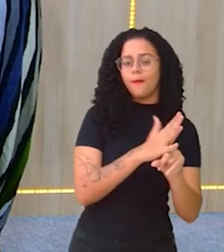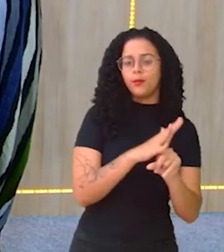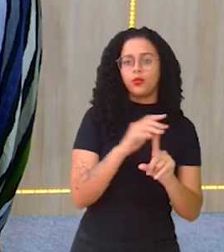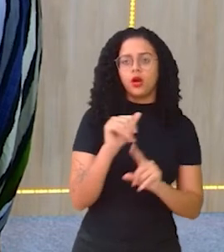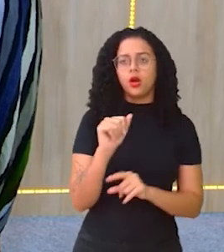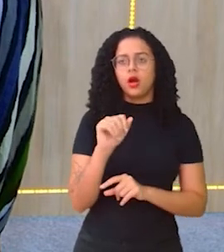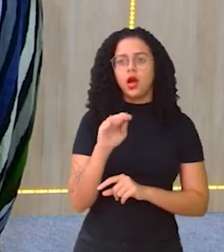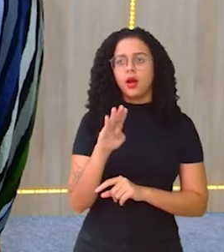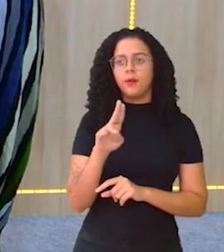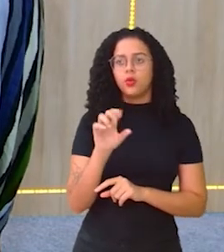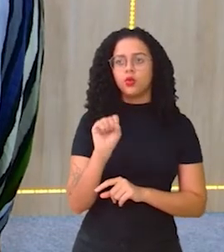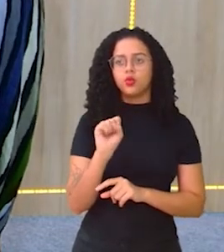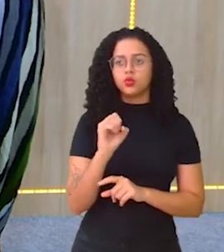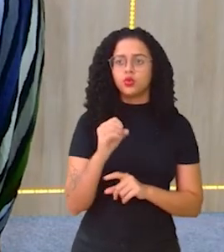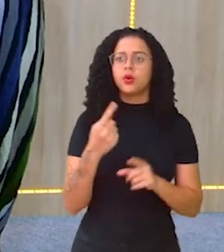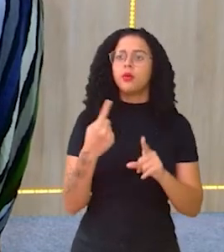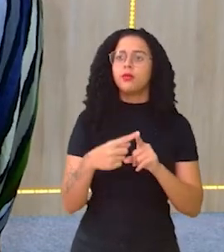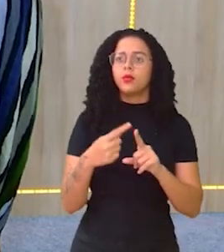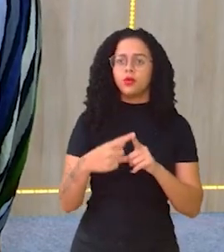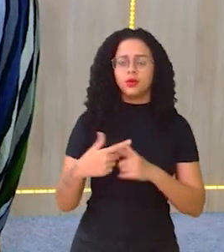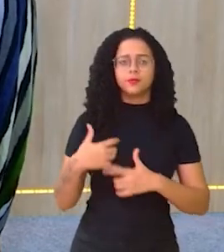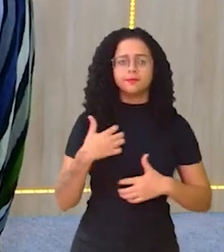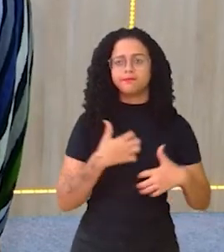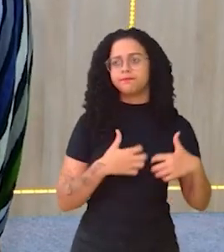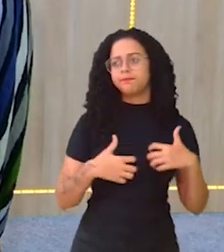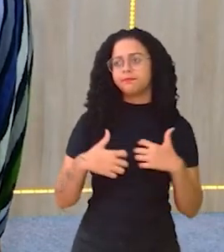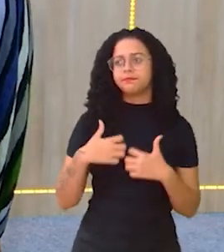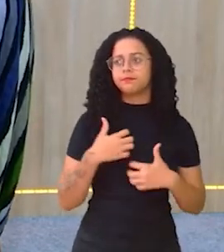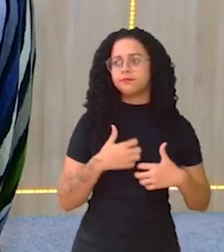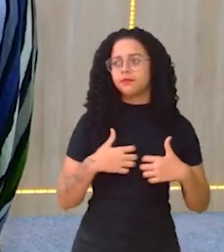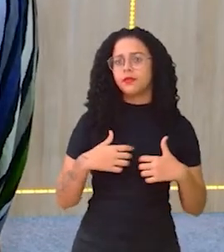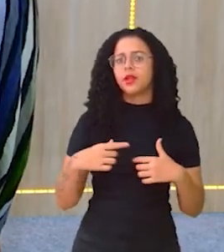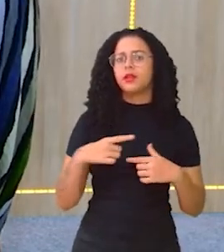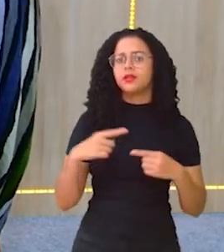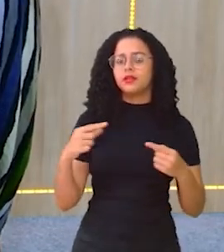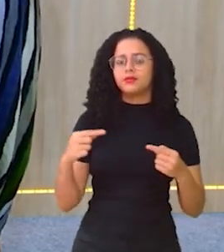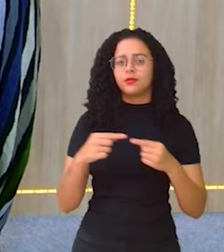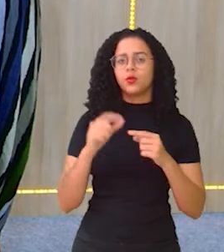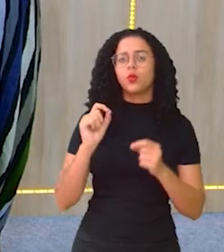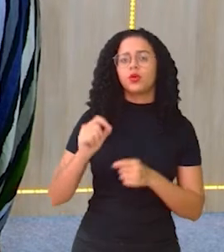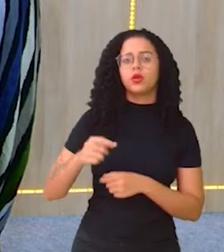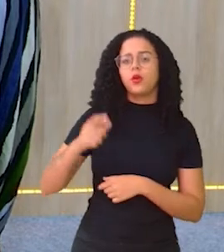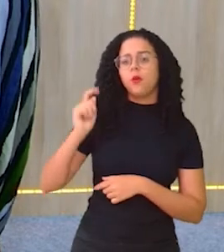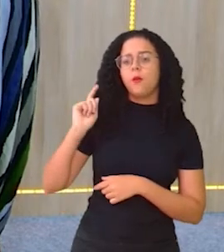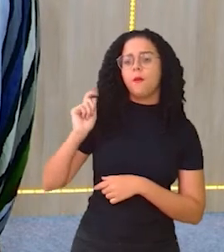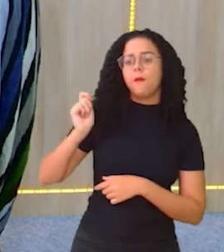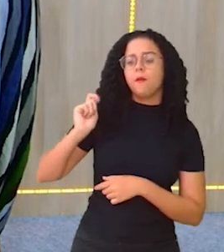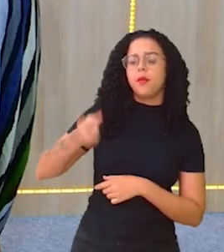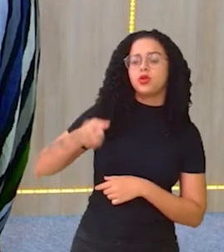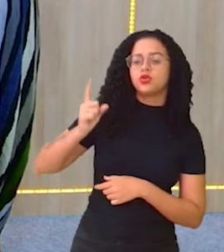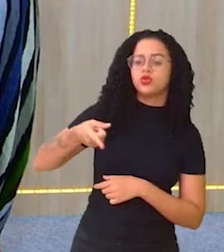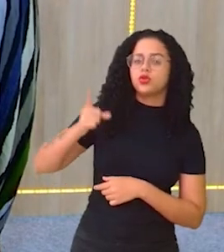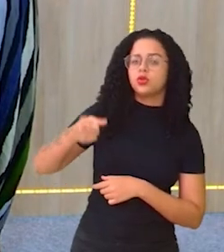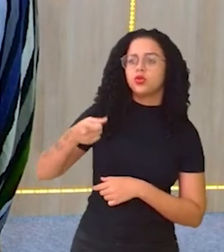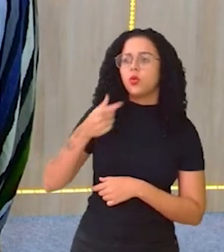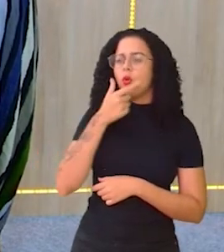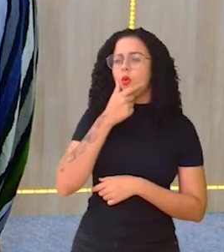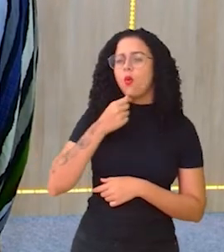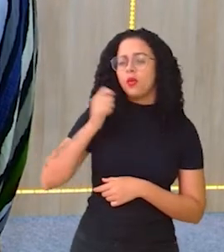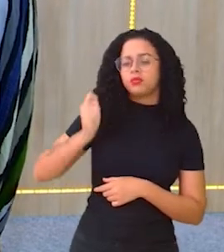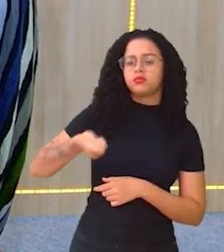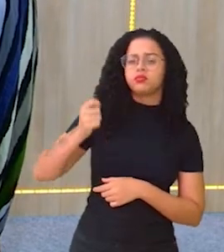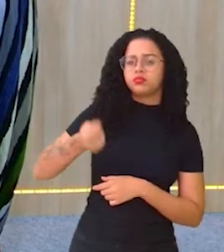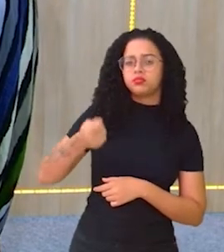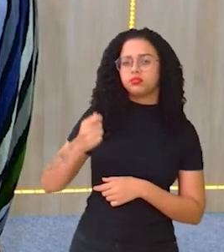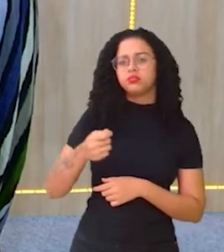porque mexe com essas questões, né? Mexe com o machismo, mexe com não querer estar vulnerável. Então, a gente viu